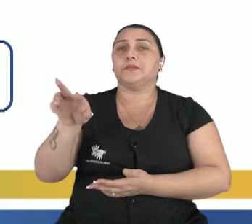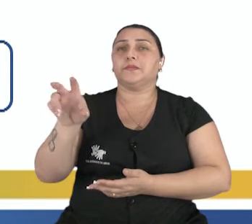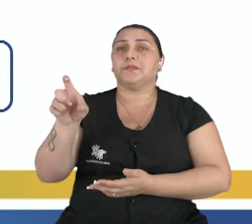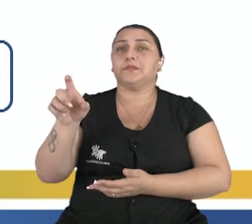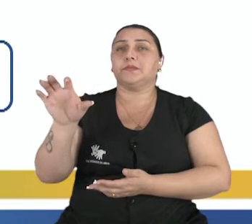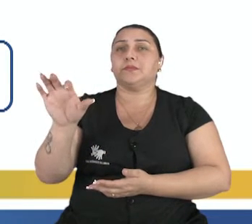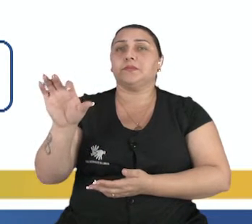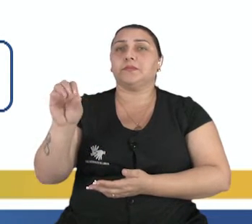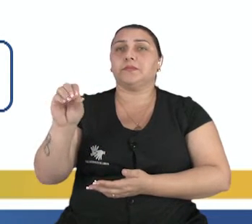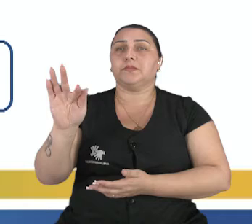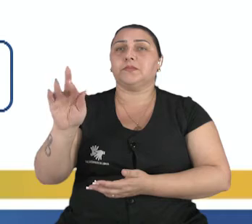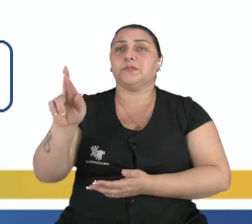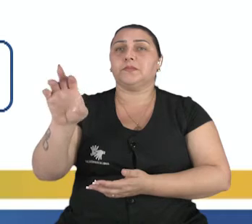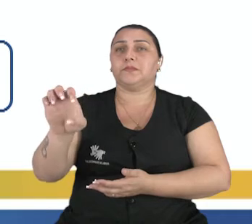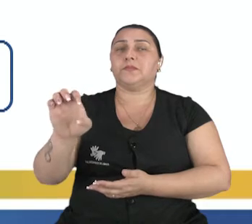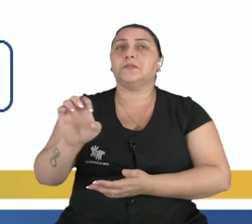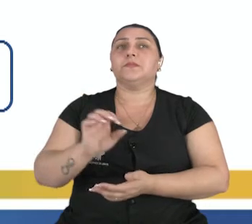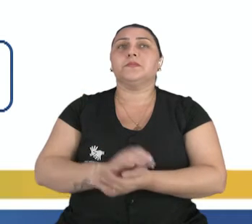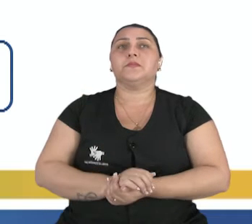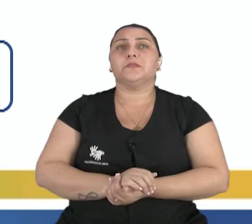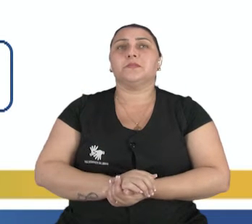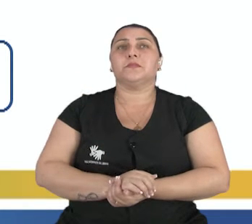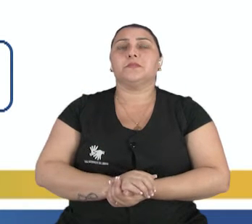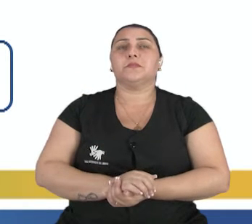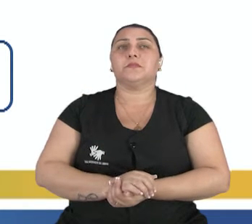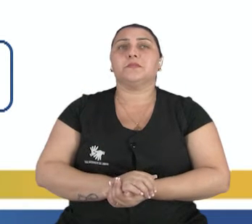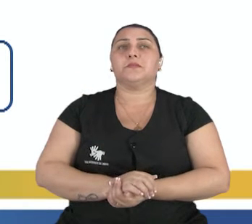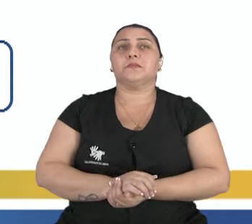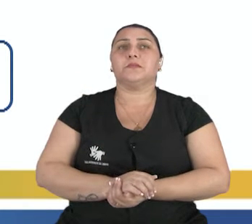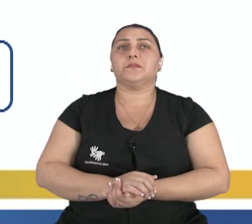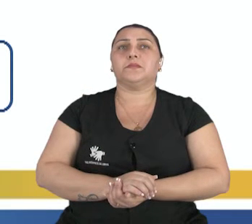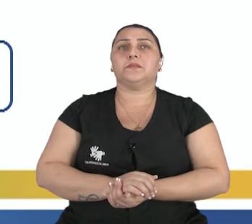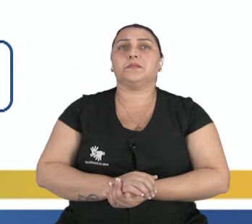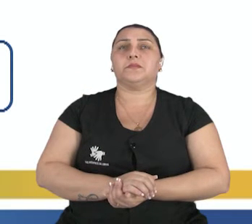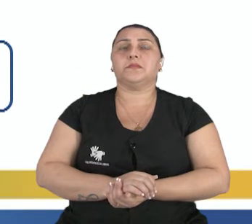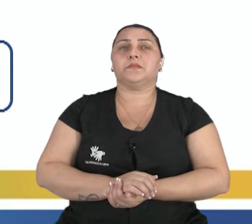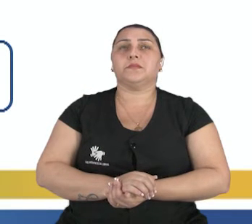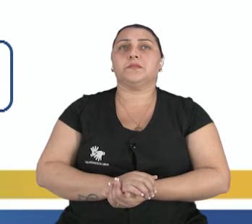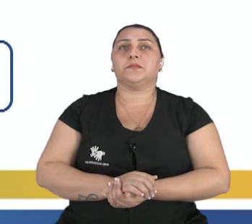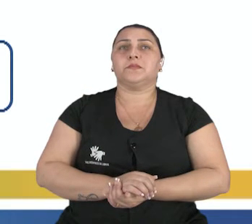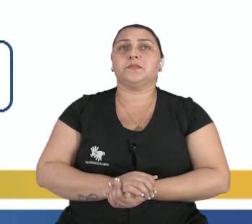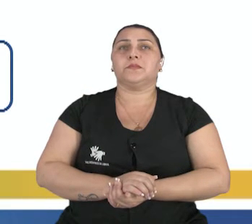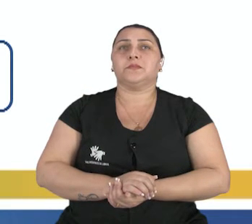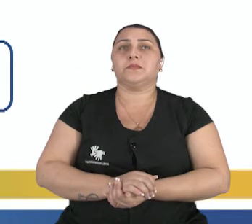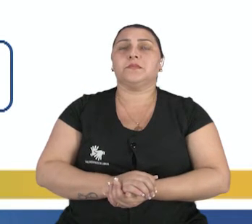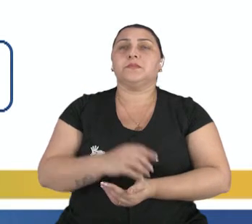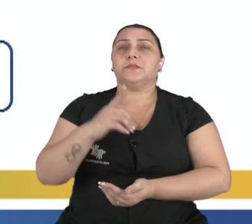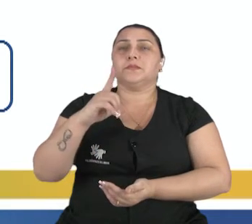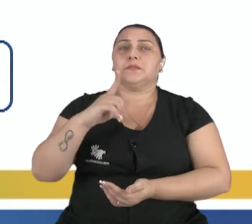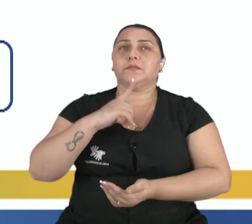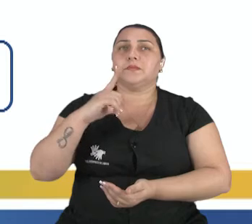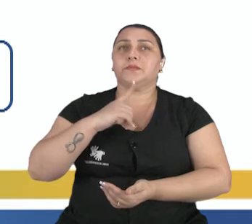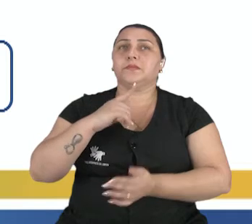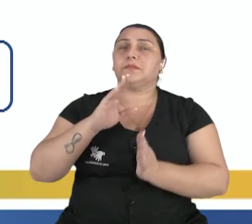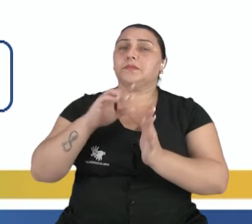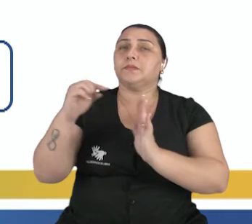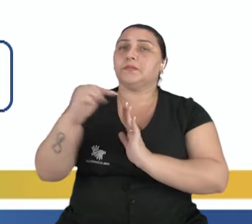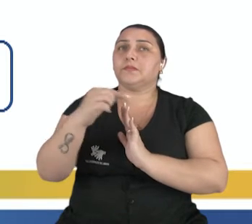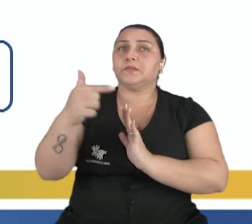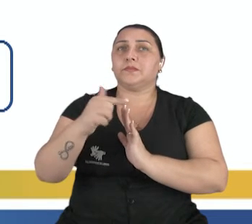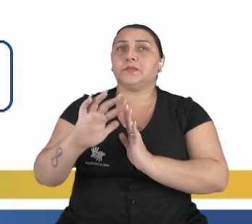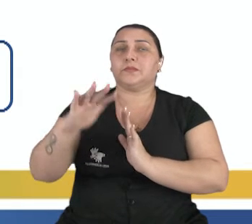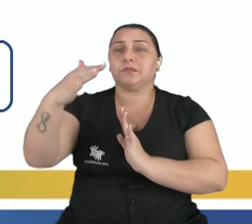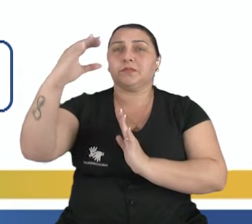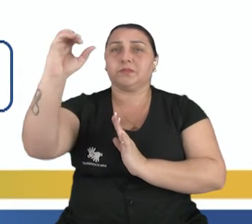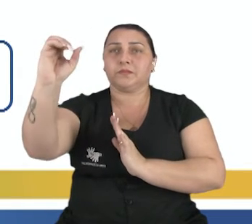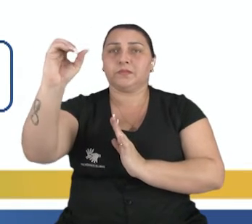enxofre, gente, ocorre também esse processo, que é um processo de oxidação. Ele vai ocorrer uma carga menos 2 e vai